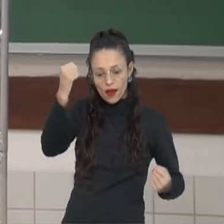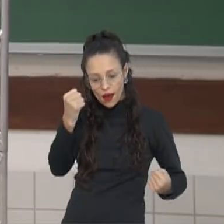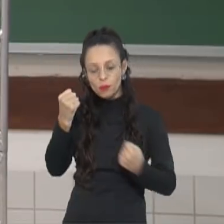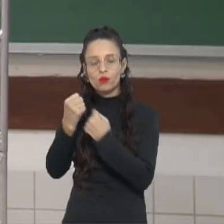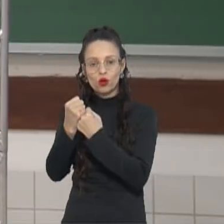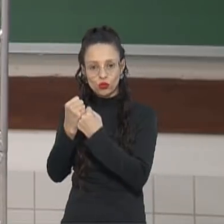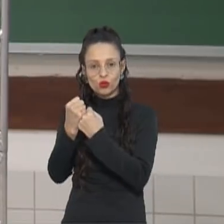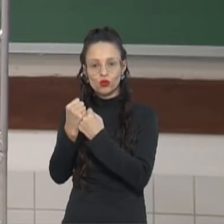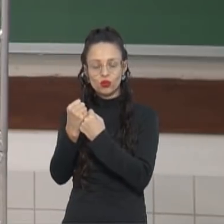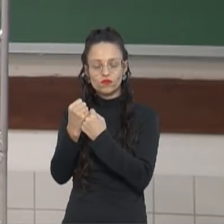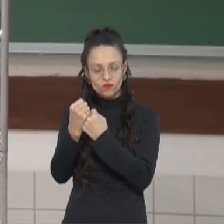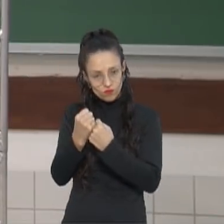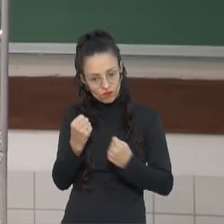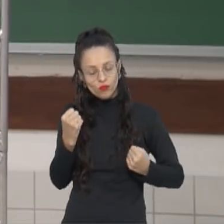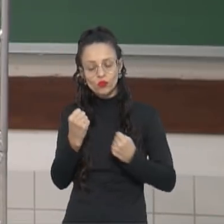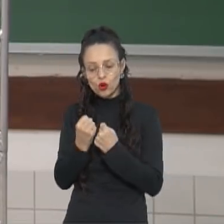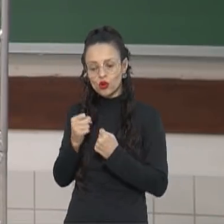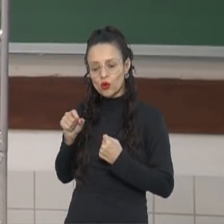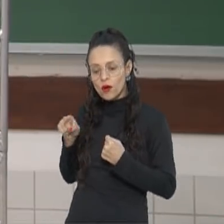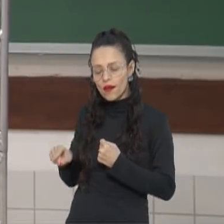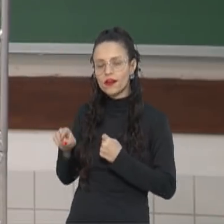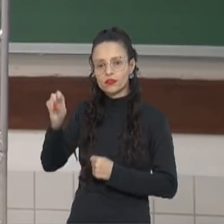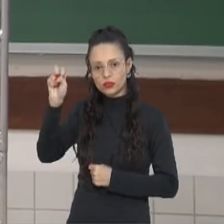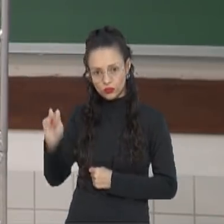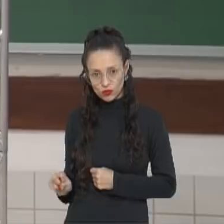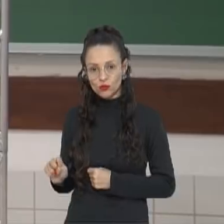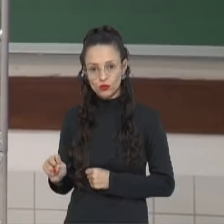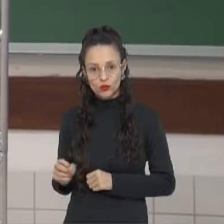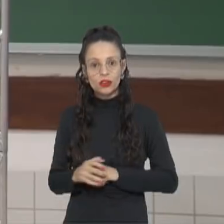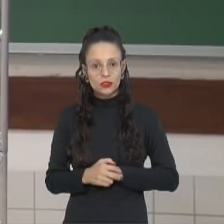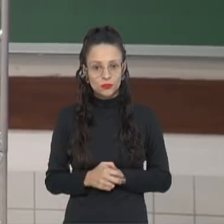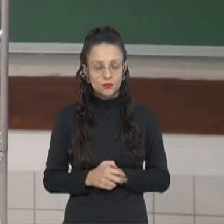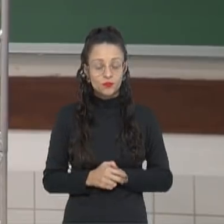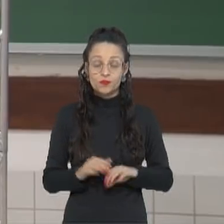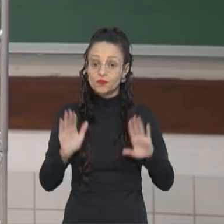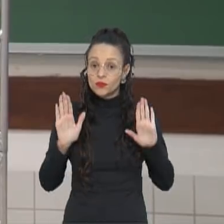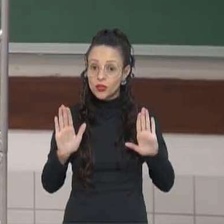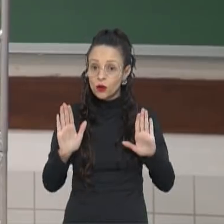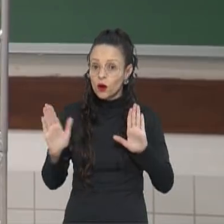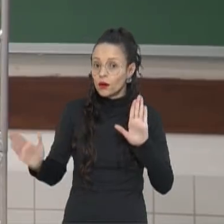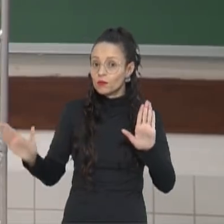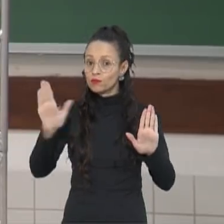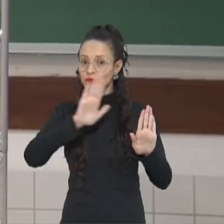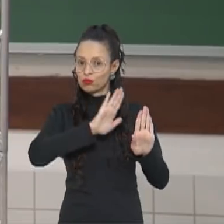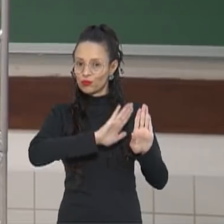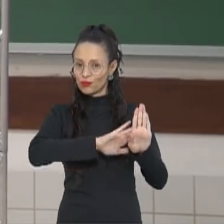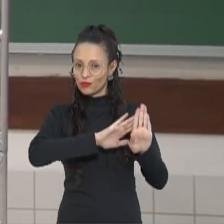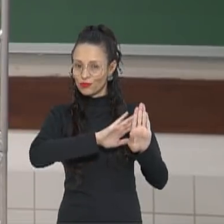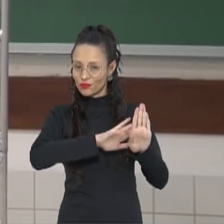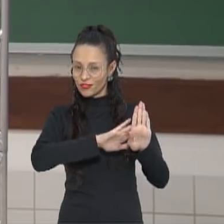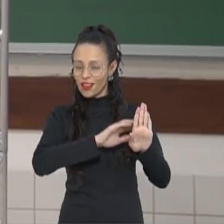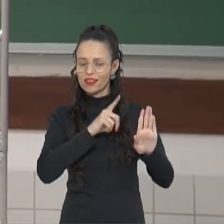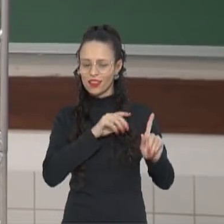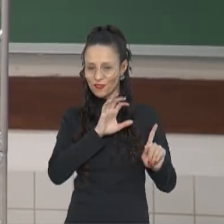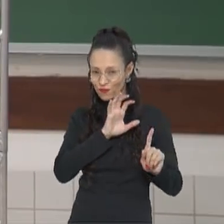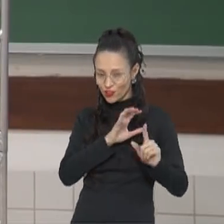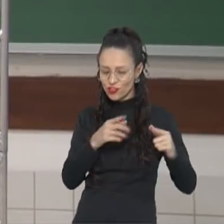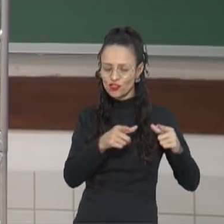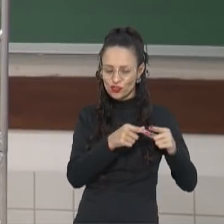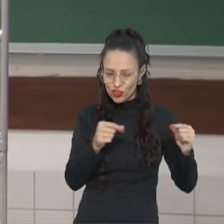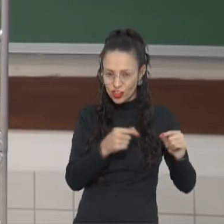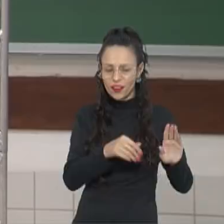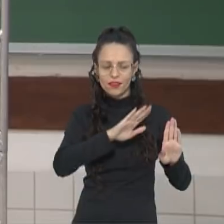apoiou, então, revoltosos do Sul com armas e munições. Então, por trás disso, você tem a influência da China, da